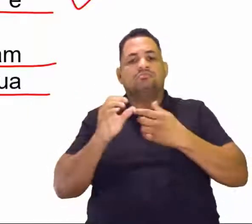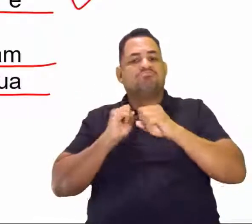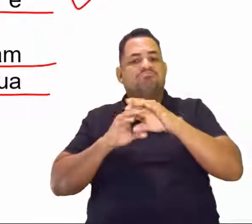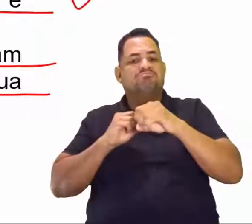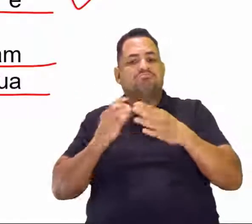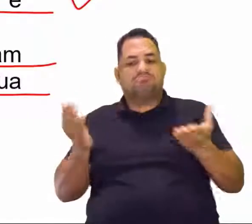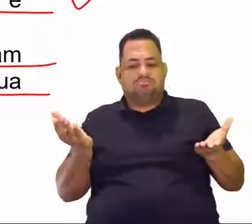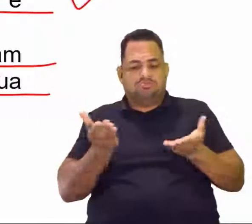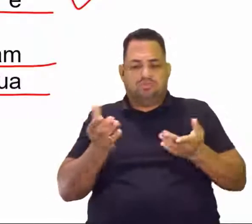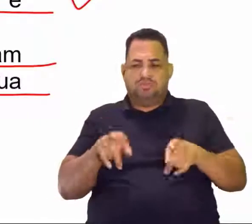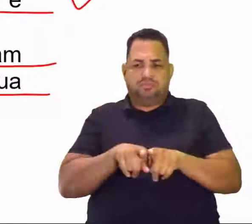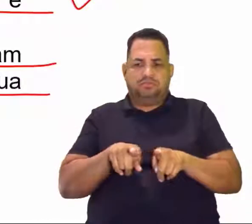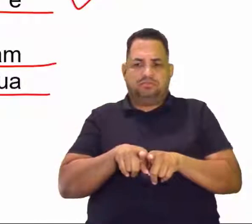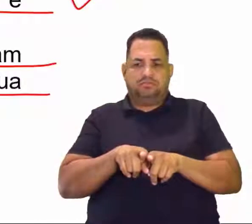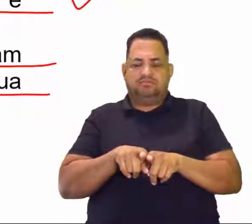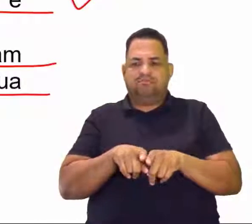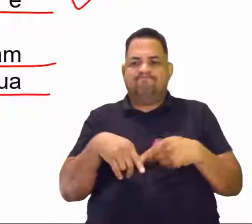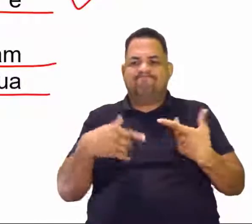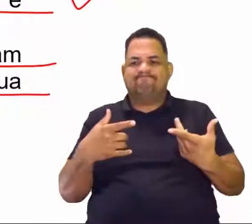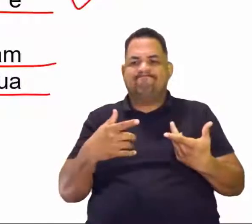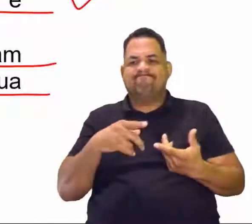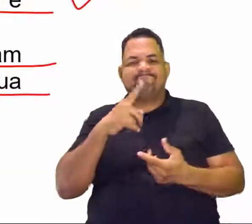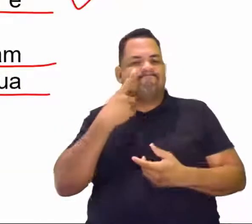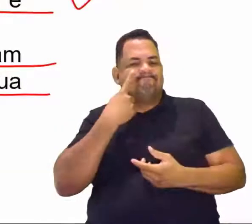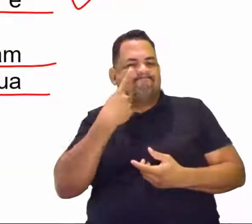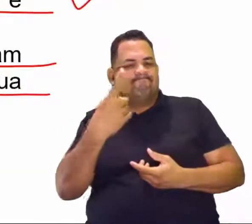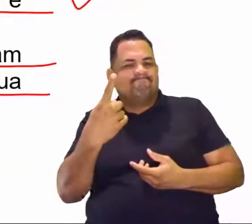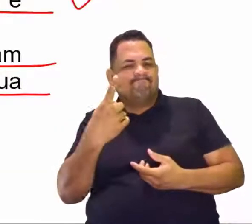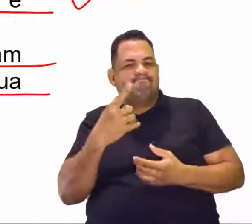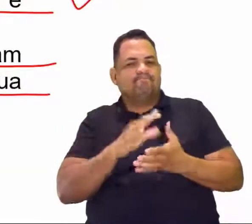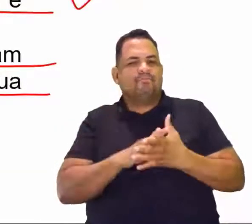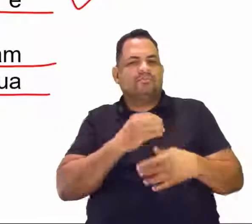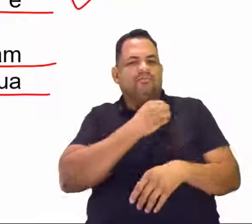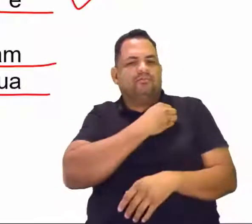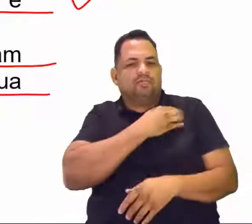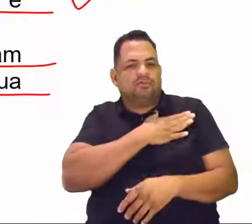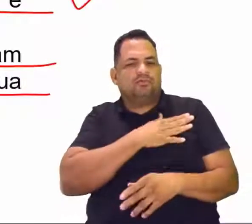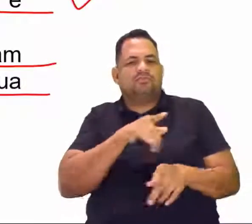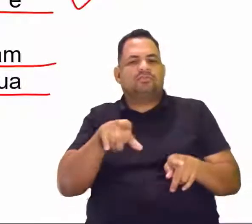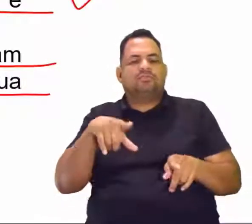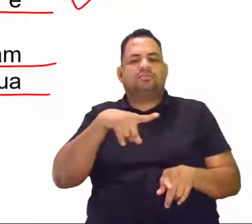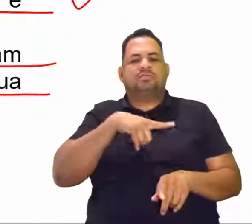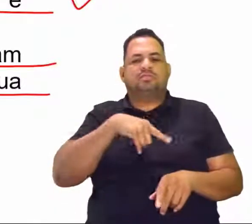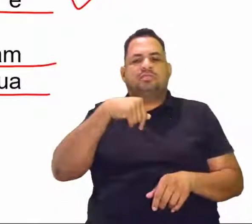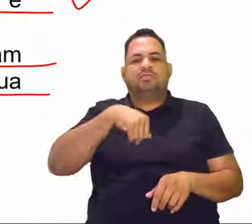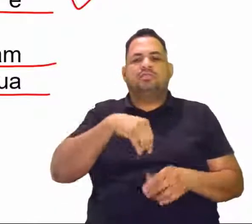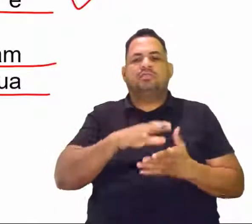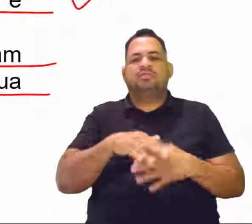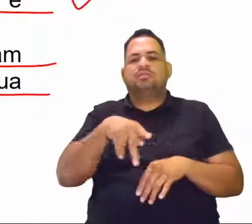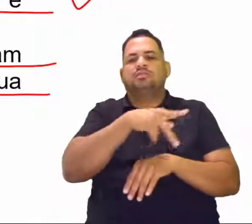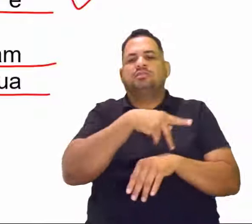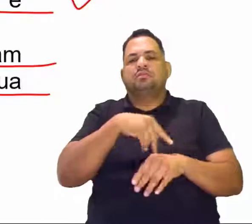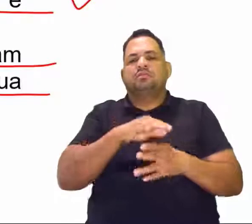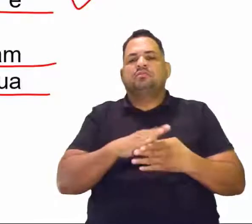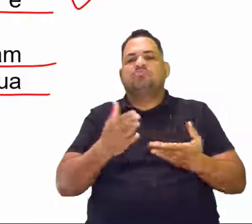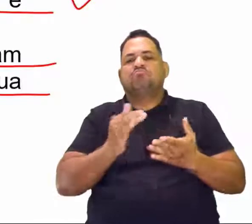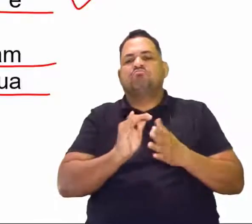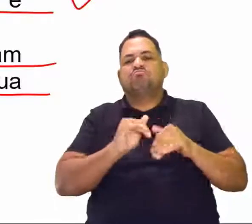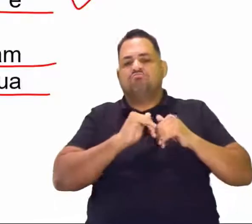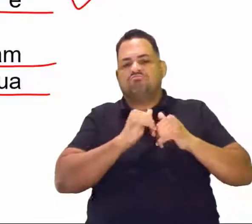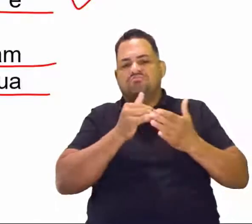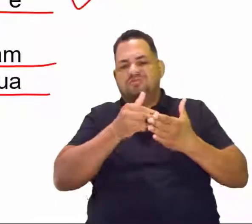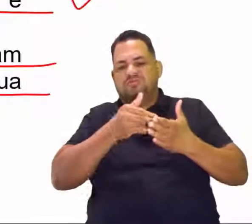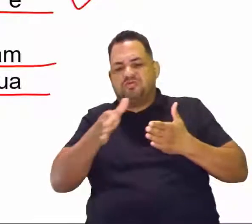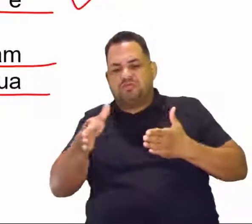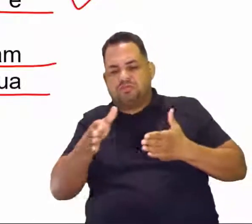reproduzido até os dias de hoje né isso a gente vê aí em forma de preconceito que existe no nosso país marginalização das